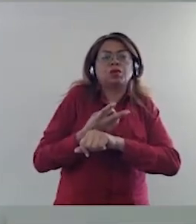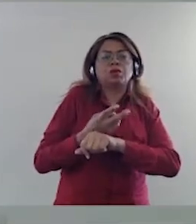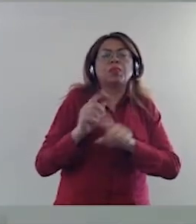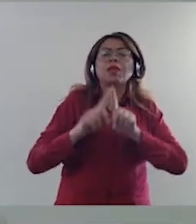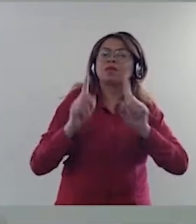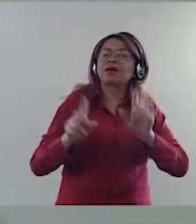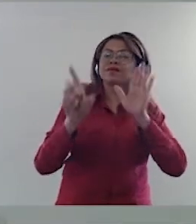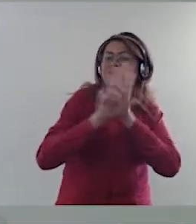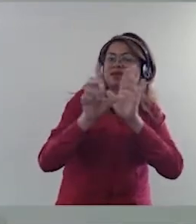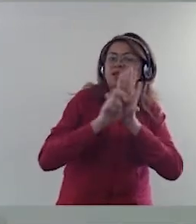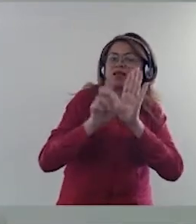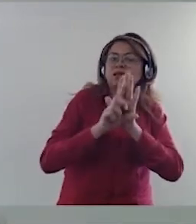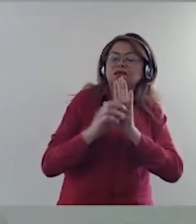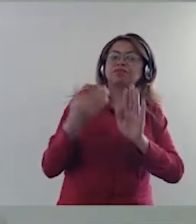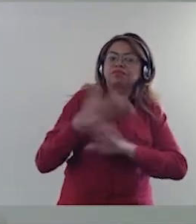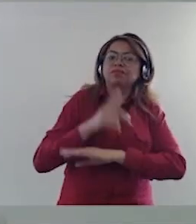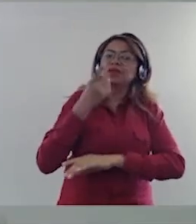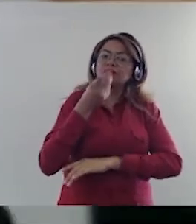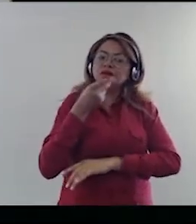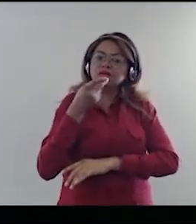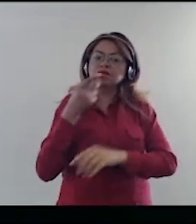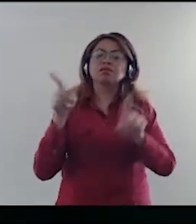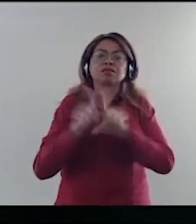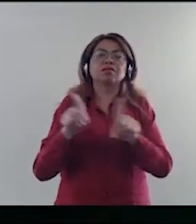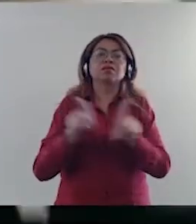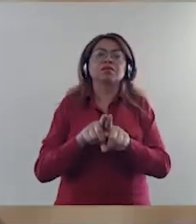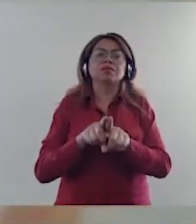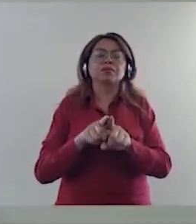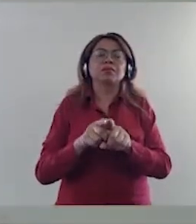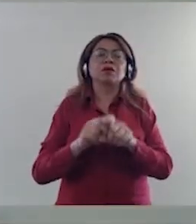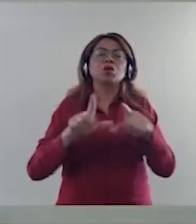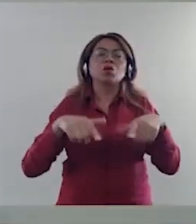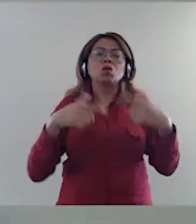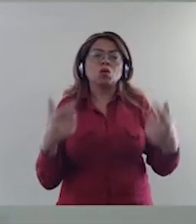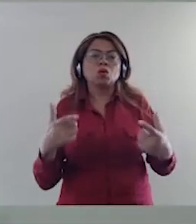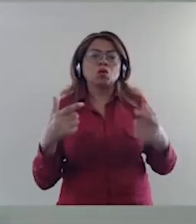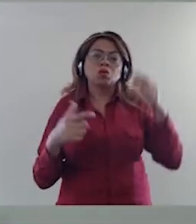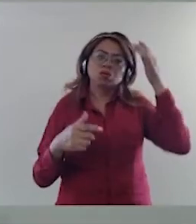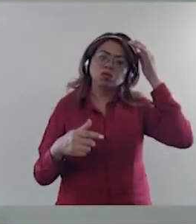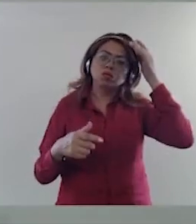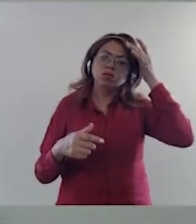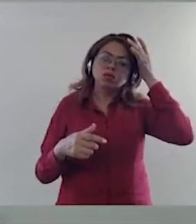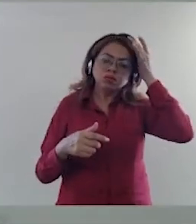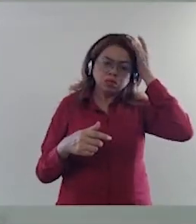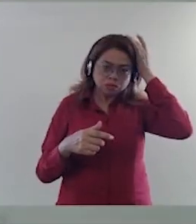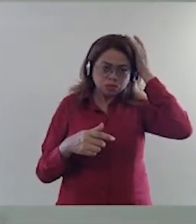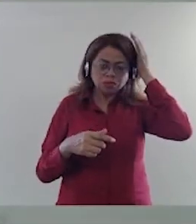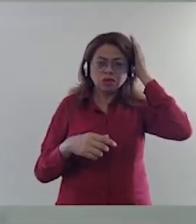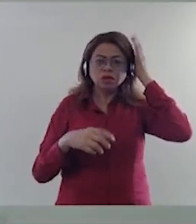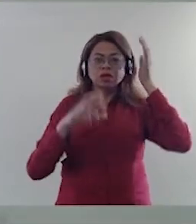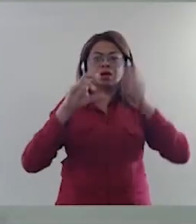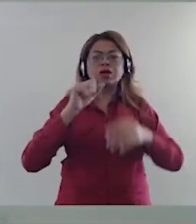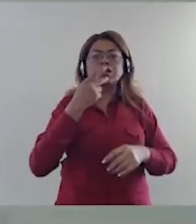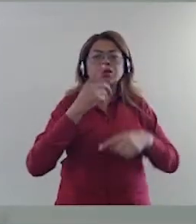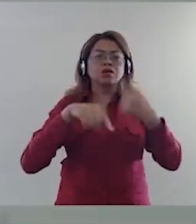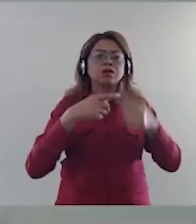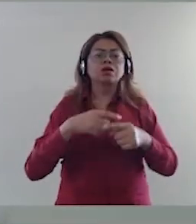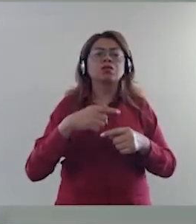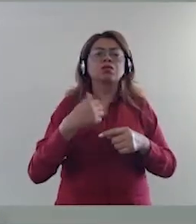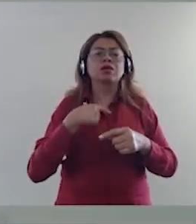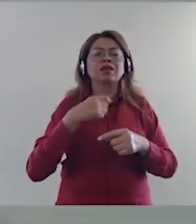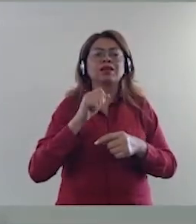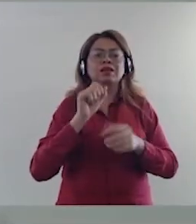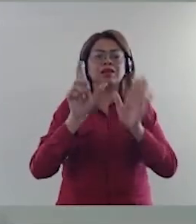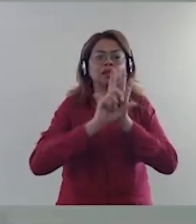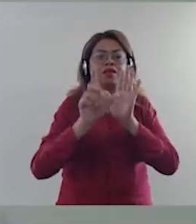ainda nesse tópico, a ampliação injustificável da vacatio legis da Lei Geral de Proteção de